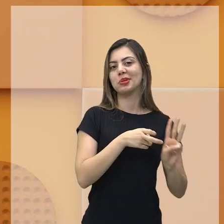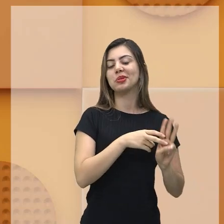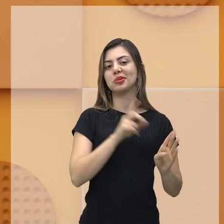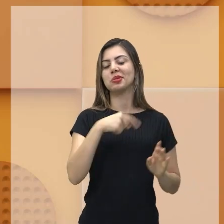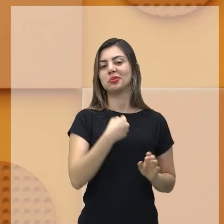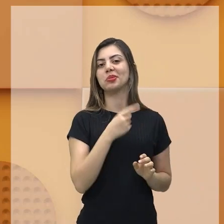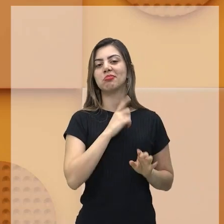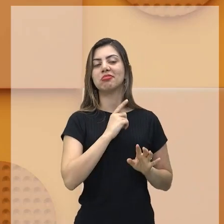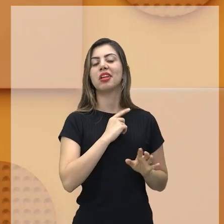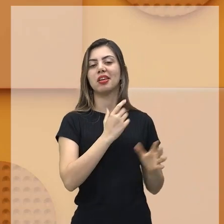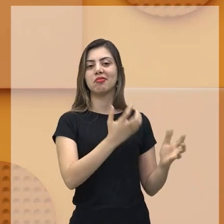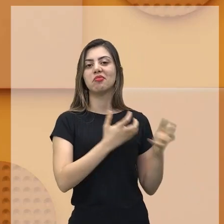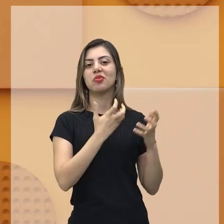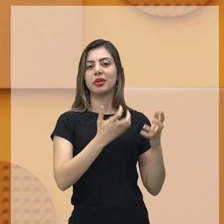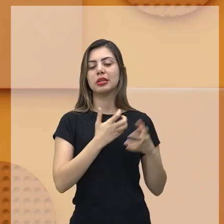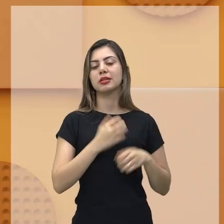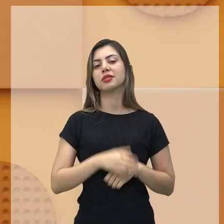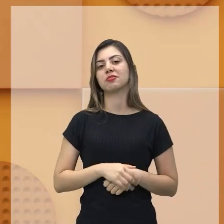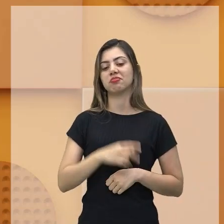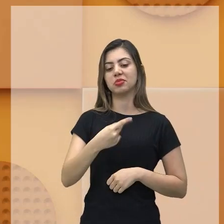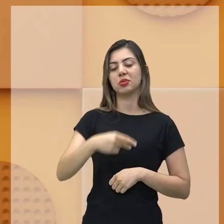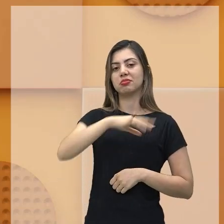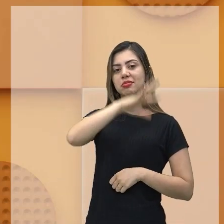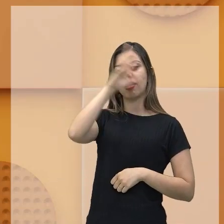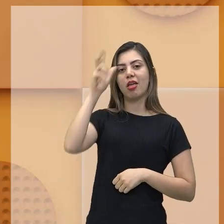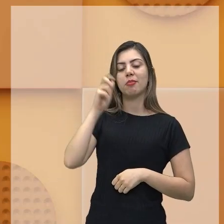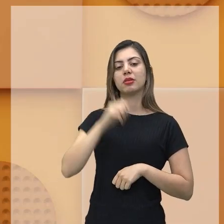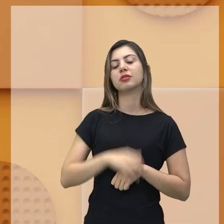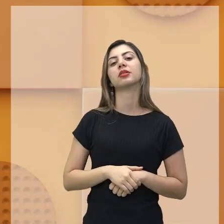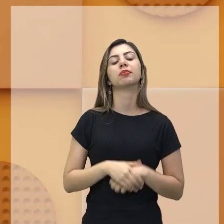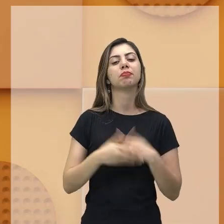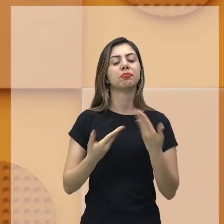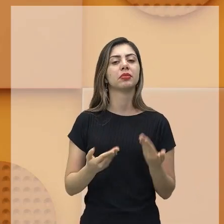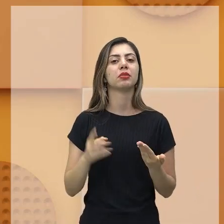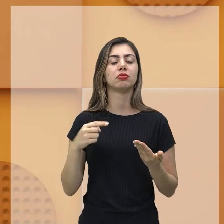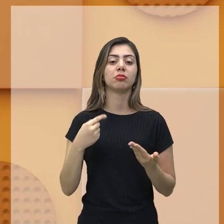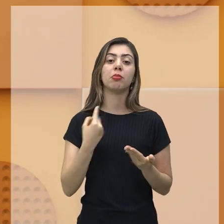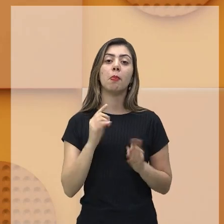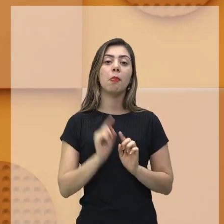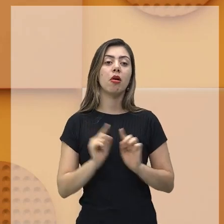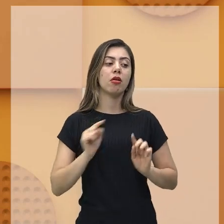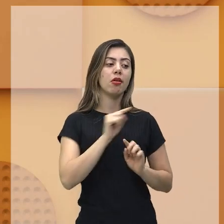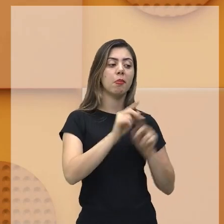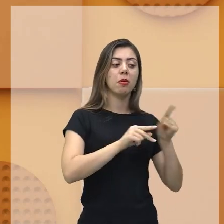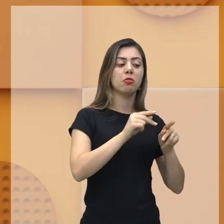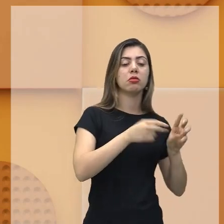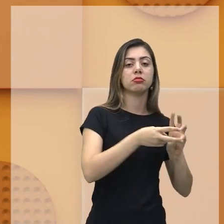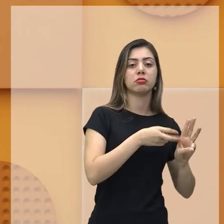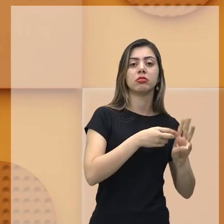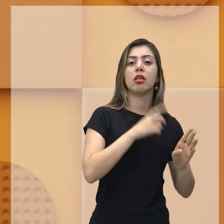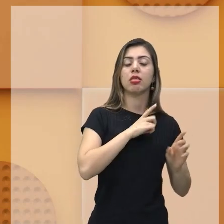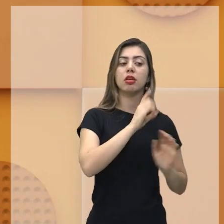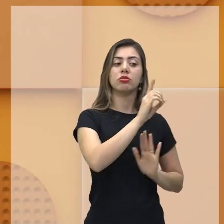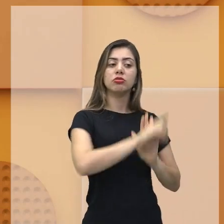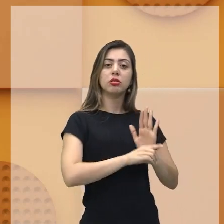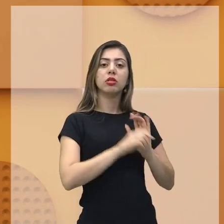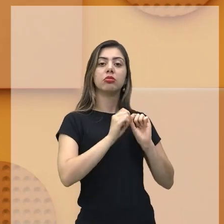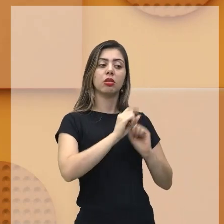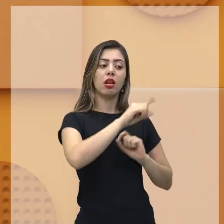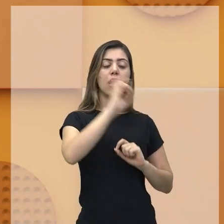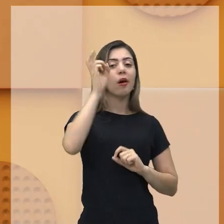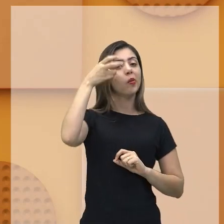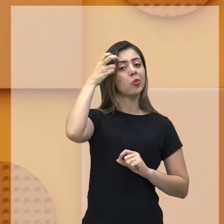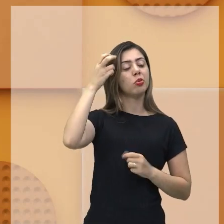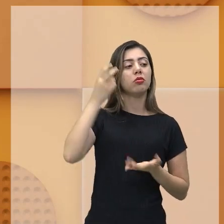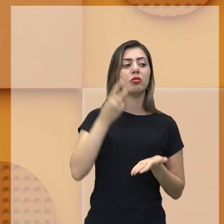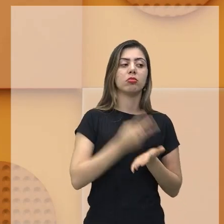como indivíduo amazônico, mas as populações indígenas têm direito à preservação de sua cultura,